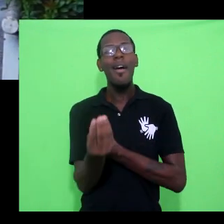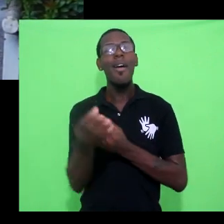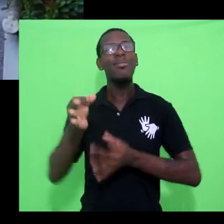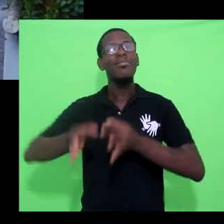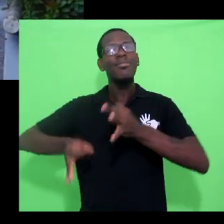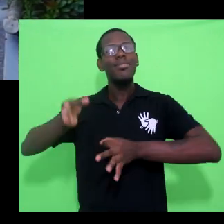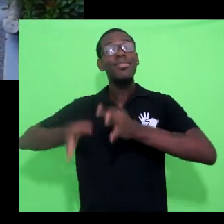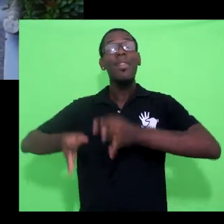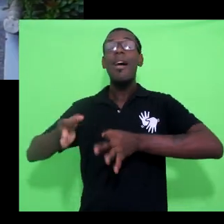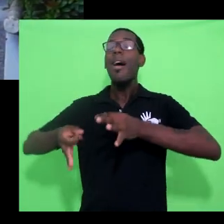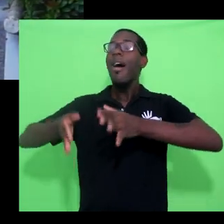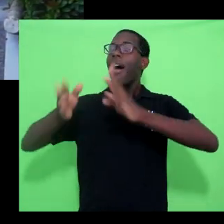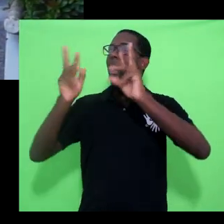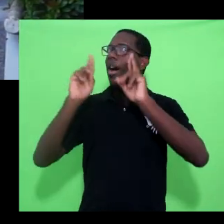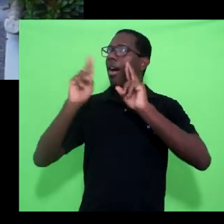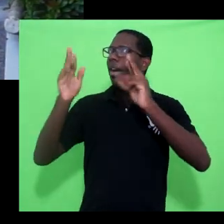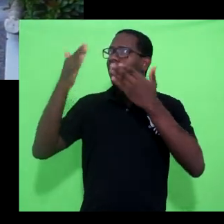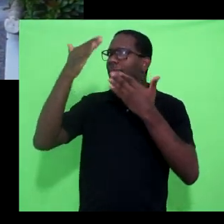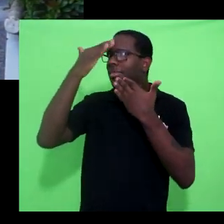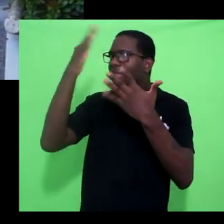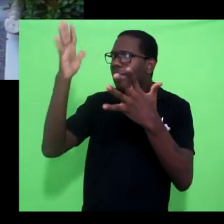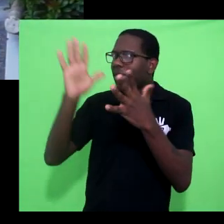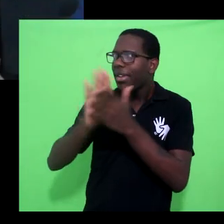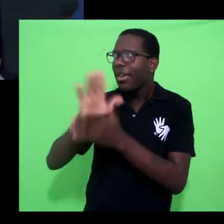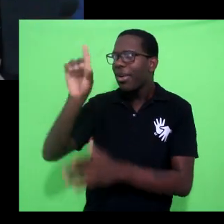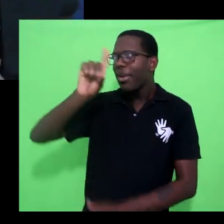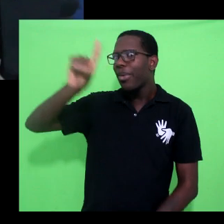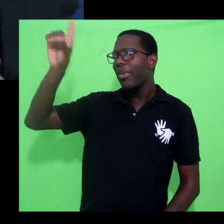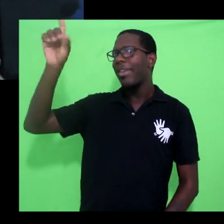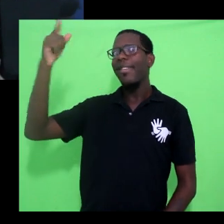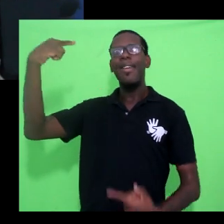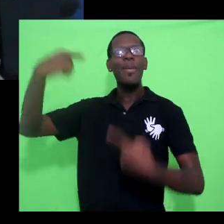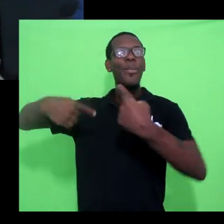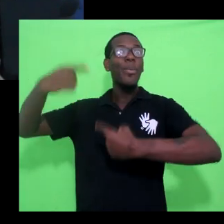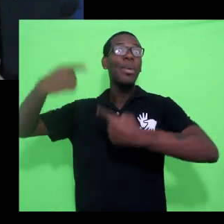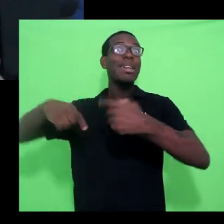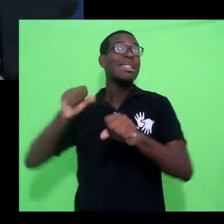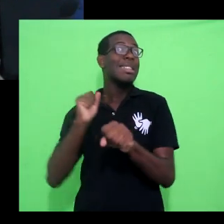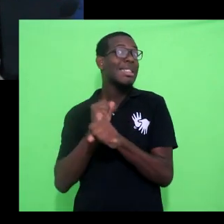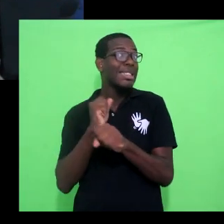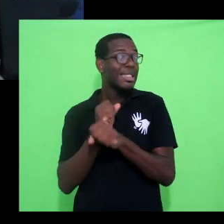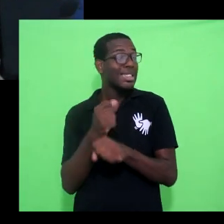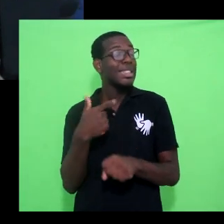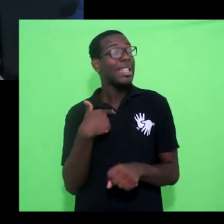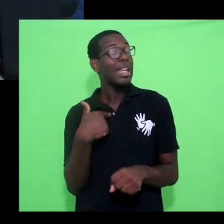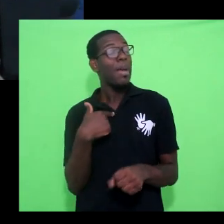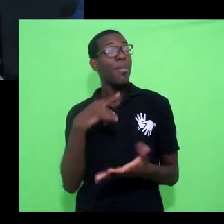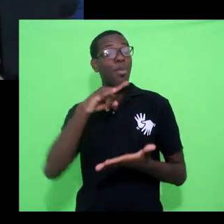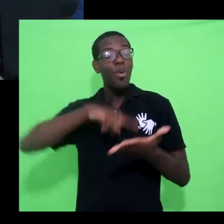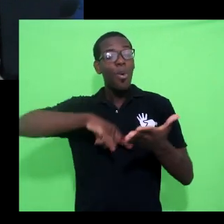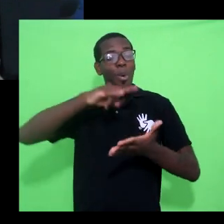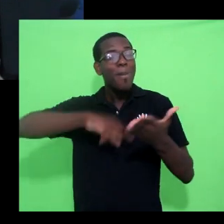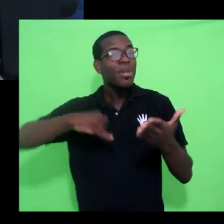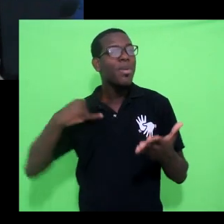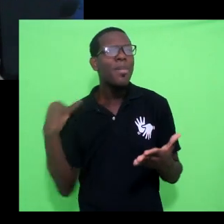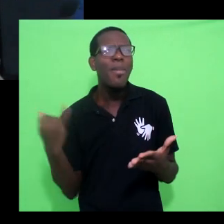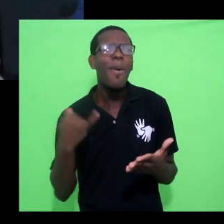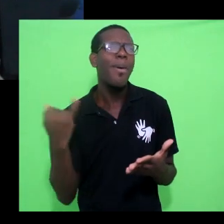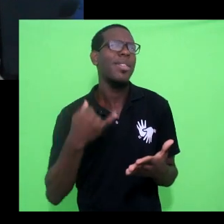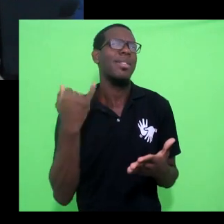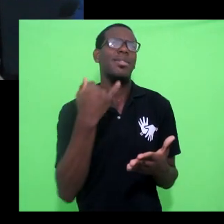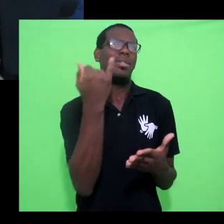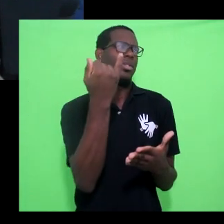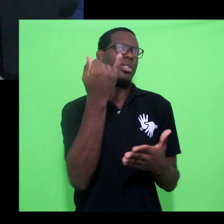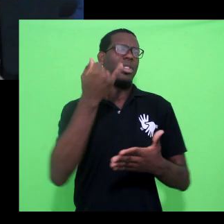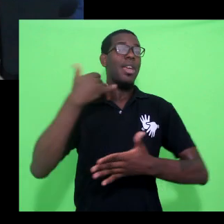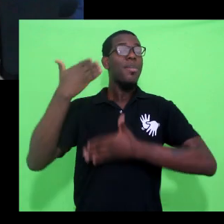judiciário. Graças a Deus, ninguém nos puniu por ficar tanto tempo com aqueles documentos. Eram documentos importantíssimos. Tinha lá o processo, por exemplo,